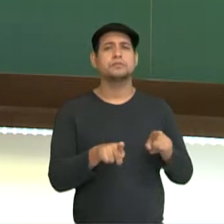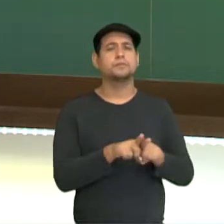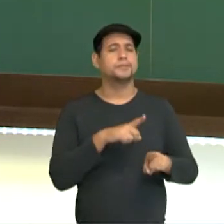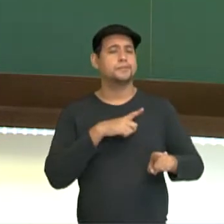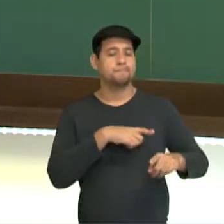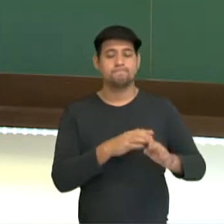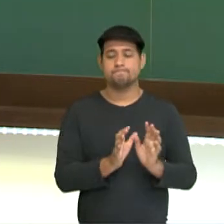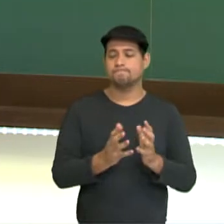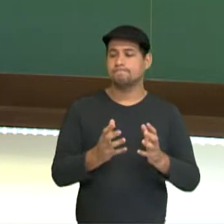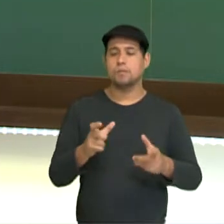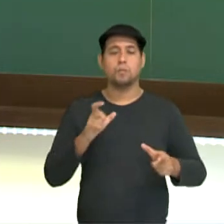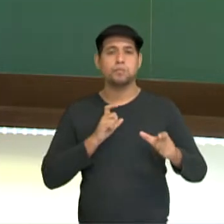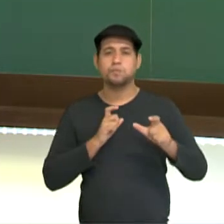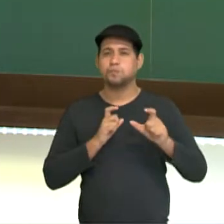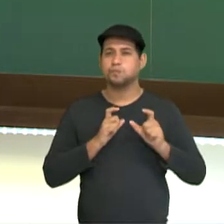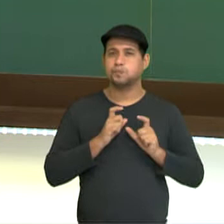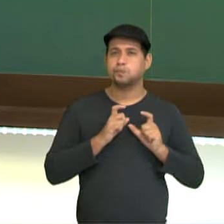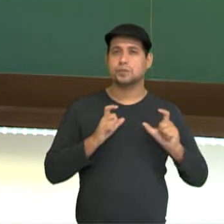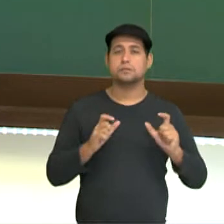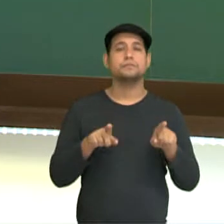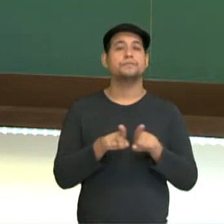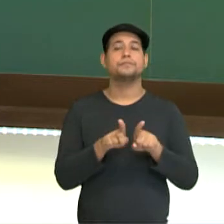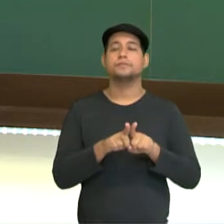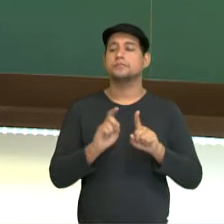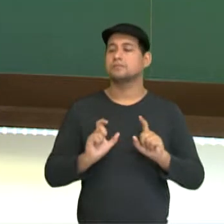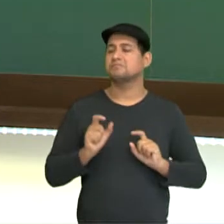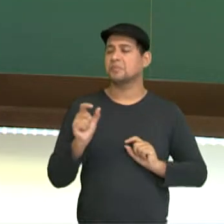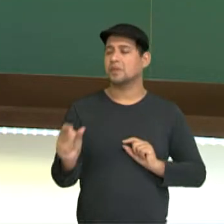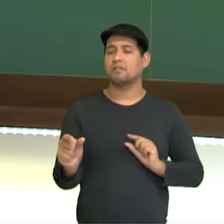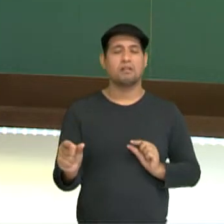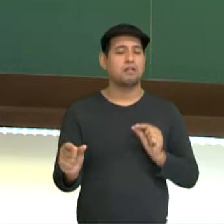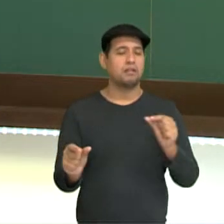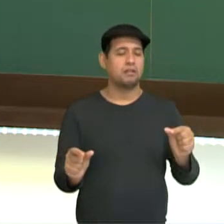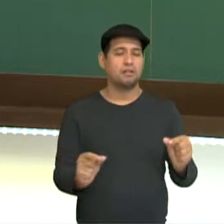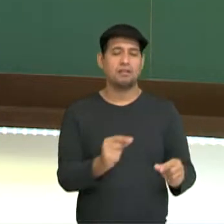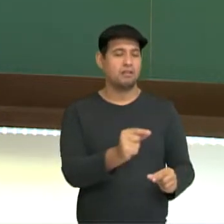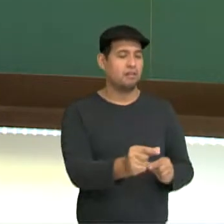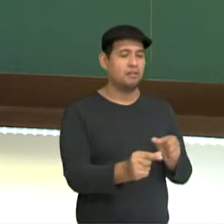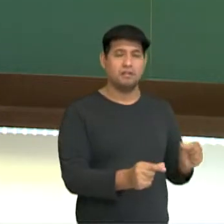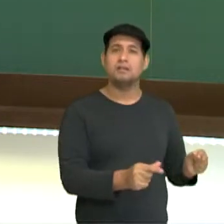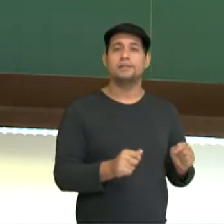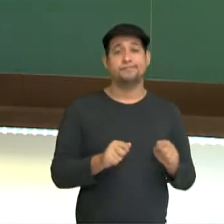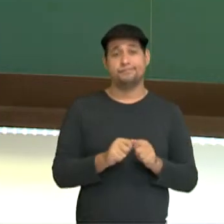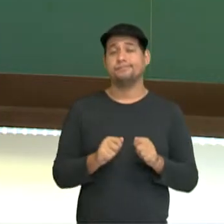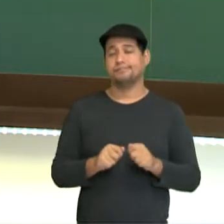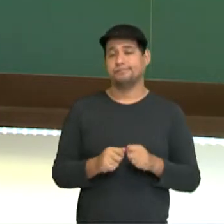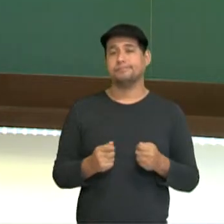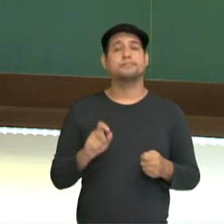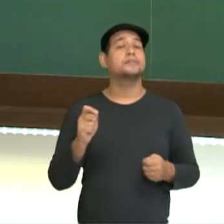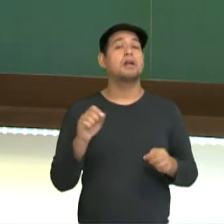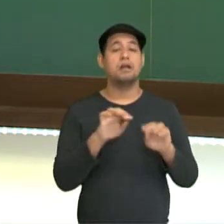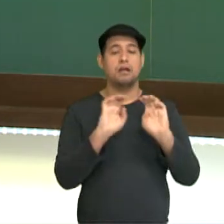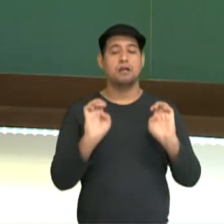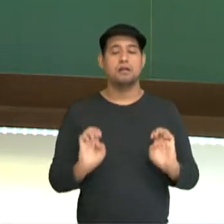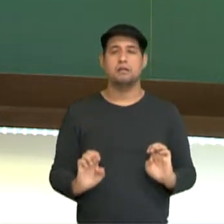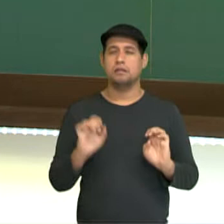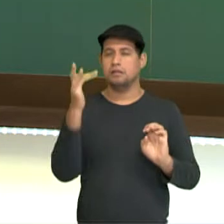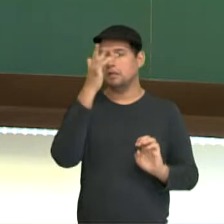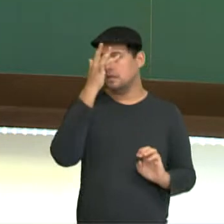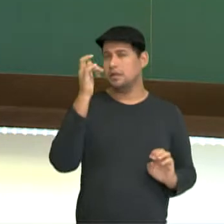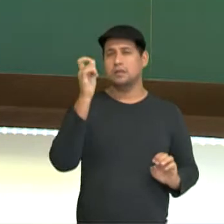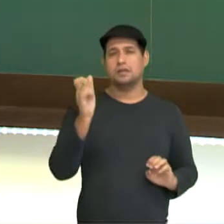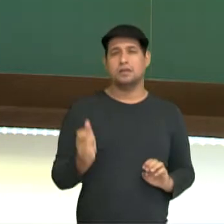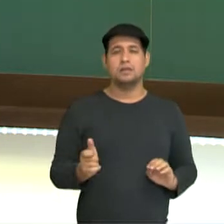torno de si todo o rendimento e repassava uma pequena parcela, o que fez, logicamente, que a estruturação das pessoas